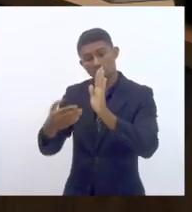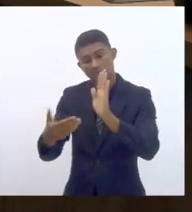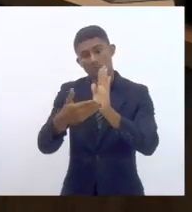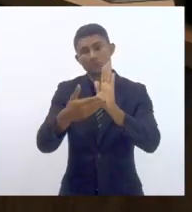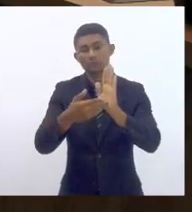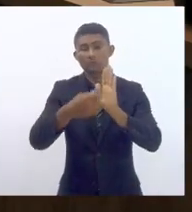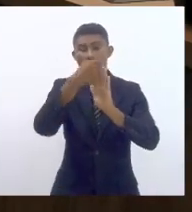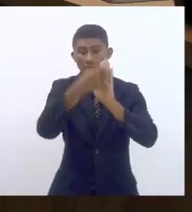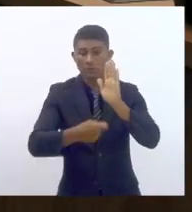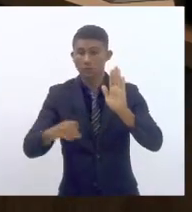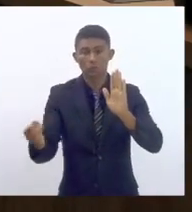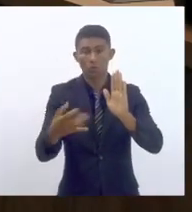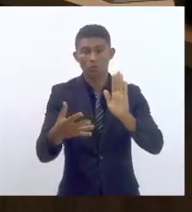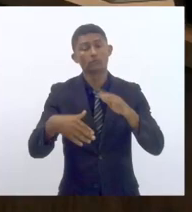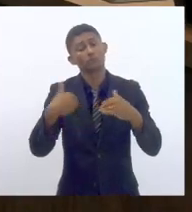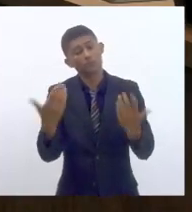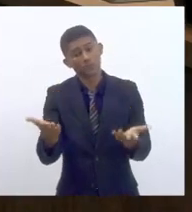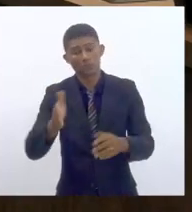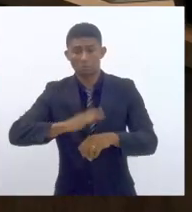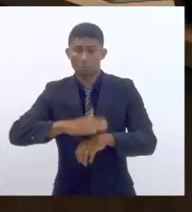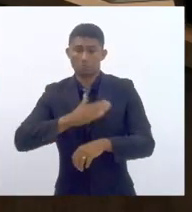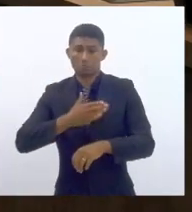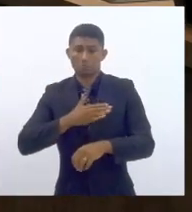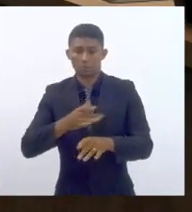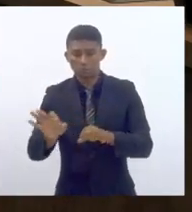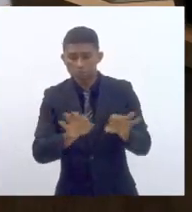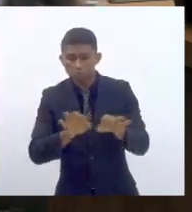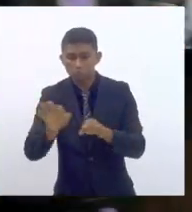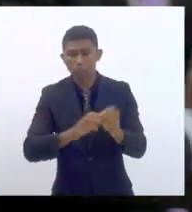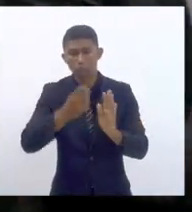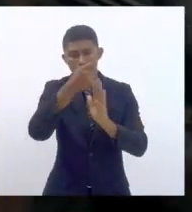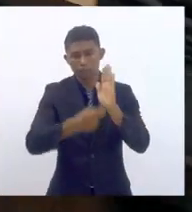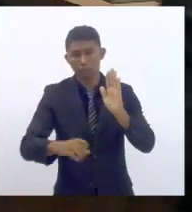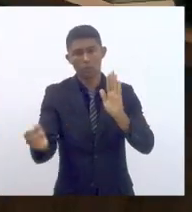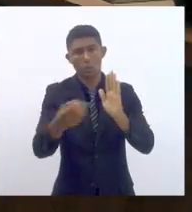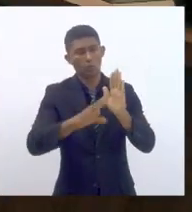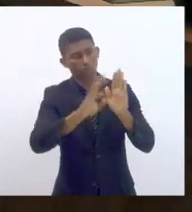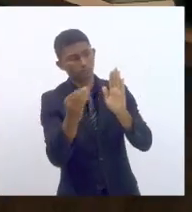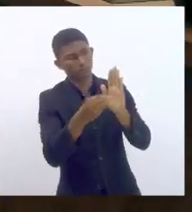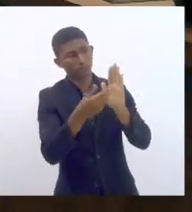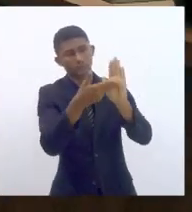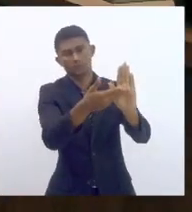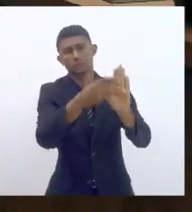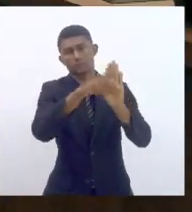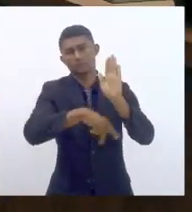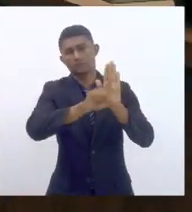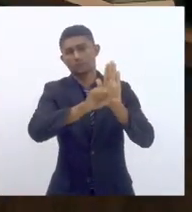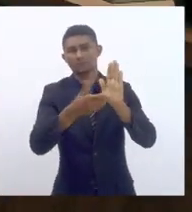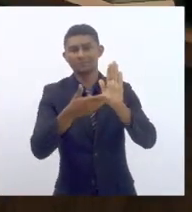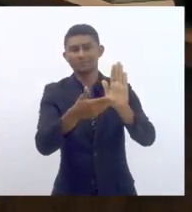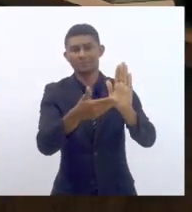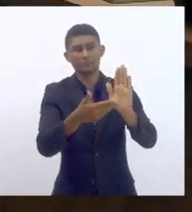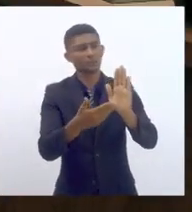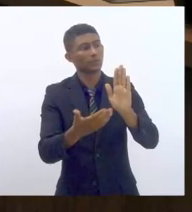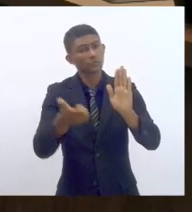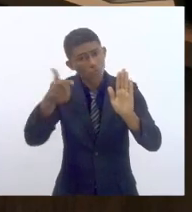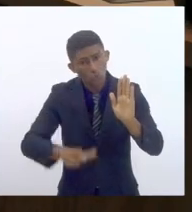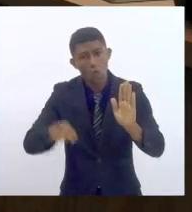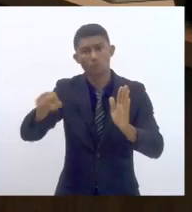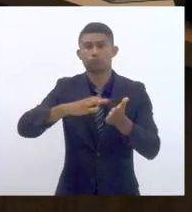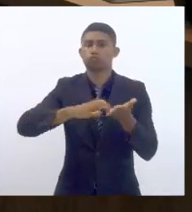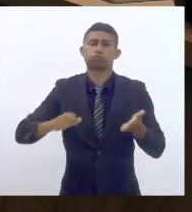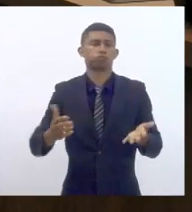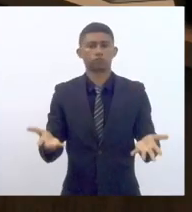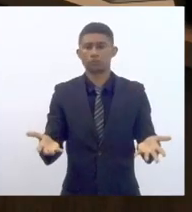redação. Foi reapresentado com nova redação, que é essa que está aí, foi novamente vetado. Então,